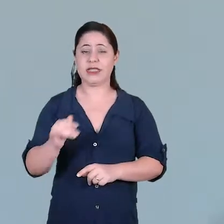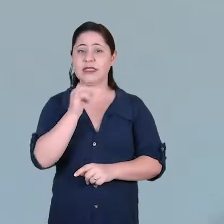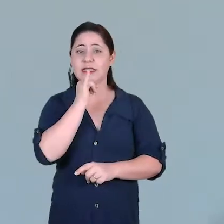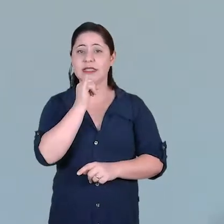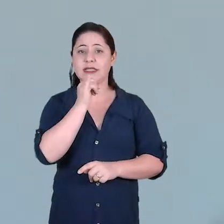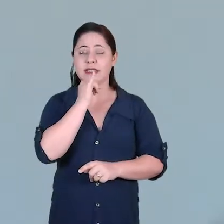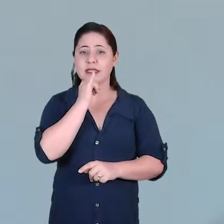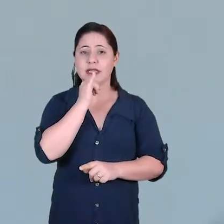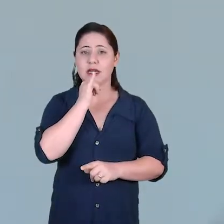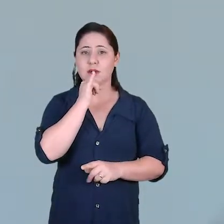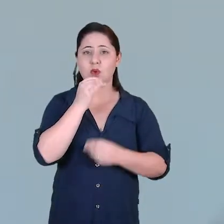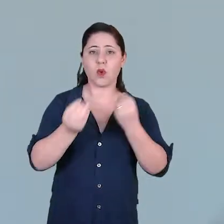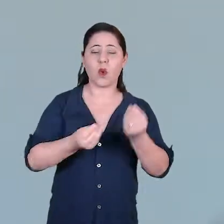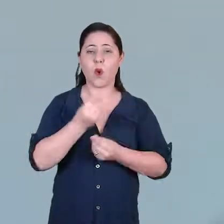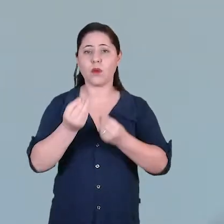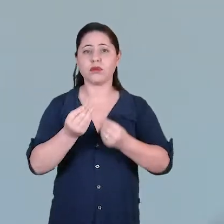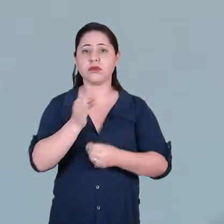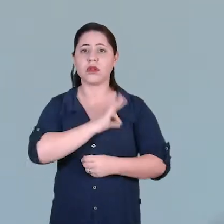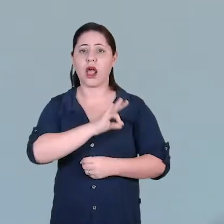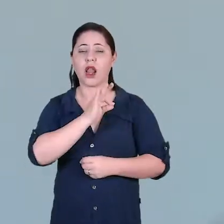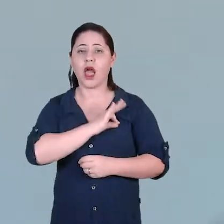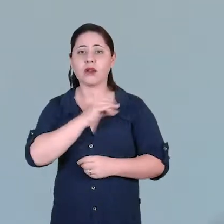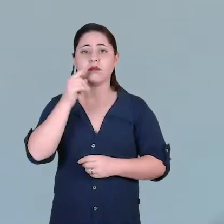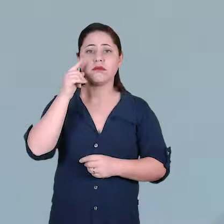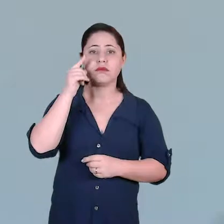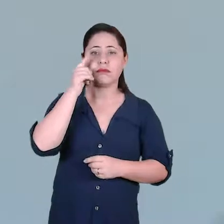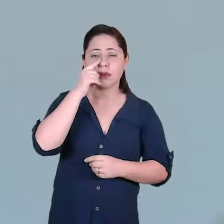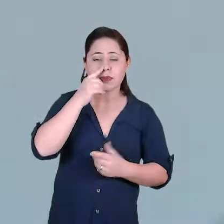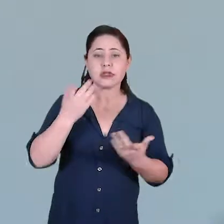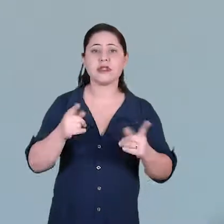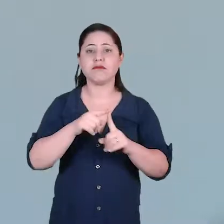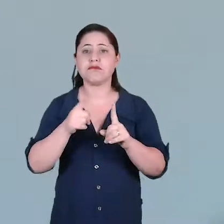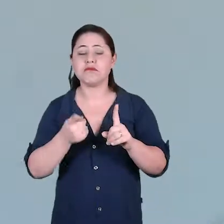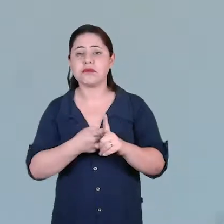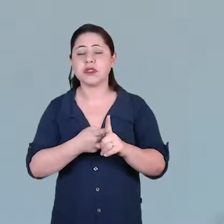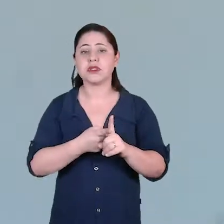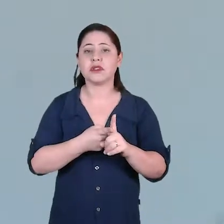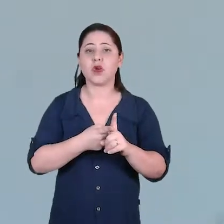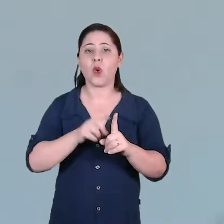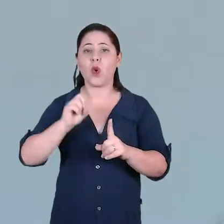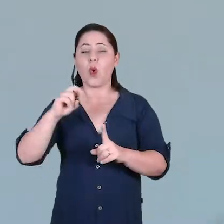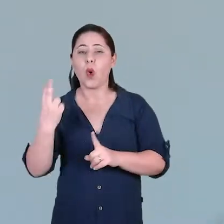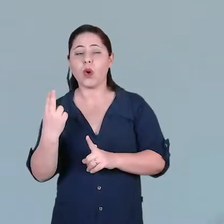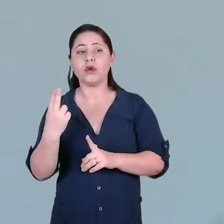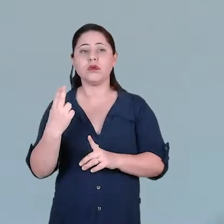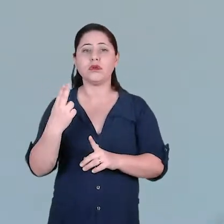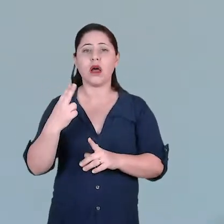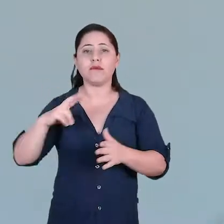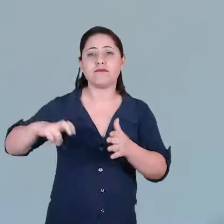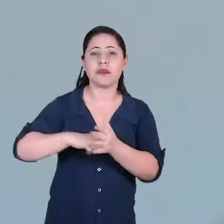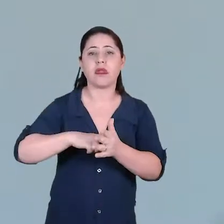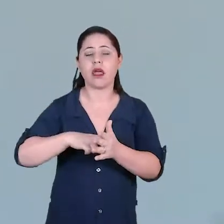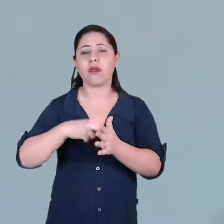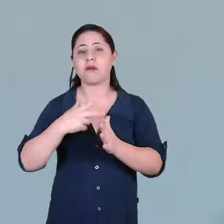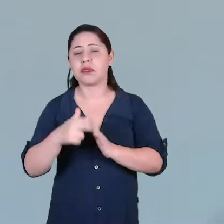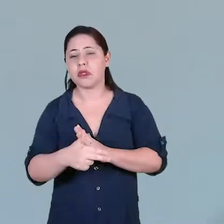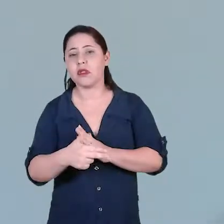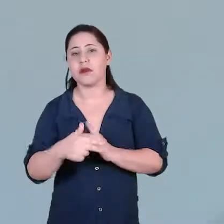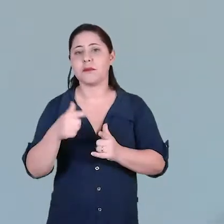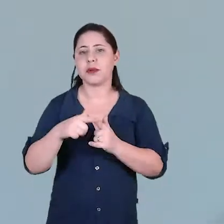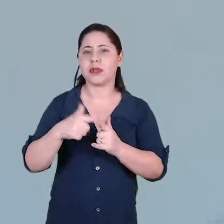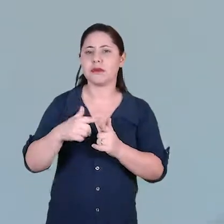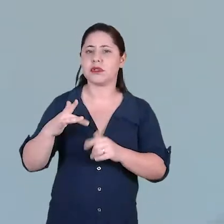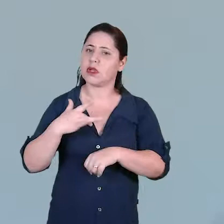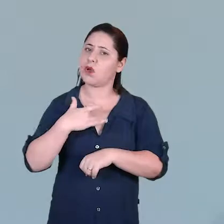por exemplo, benefícios como salário maternidade, aposentadoria por invalidez nos regimes próprios, né? Eles vão ficar apenas com as